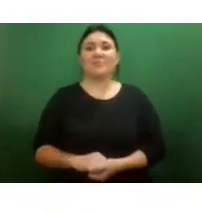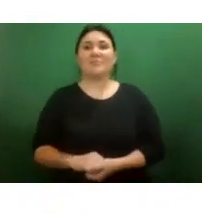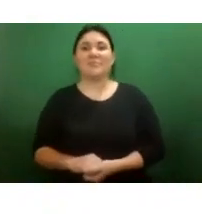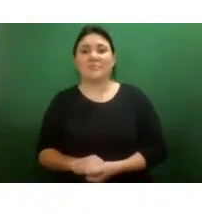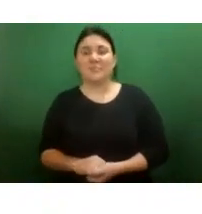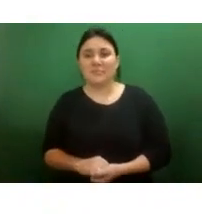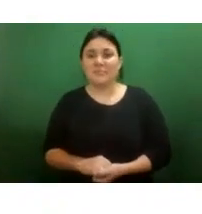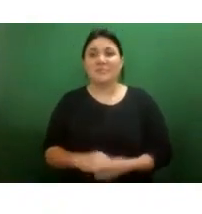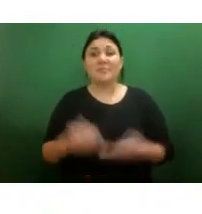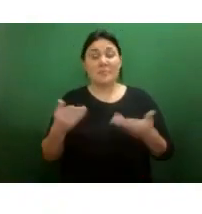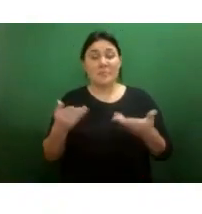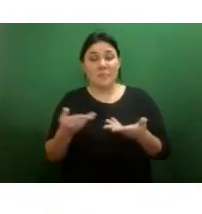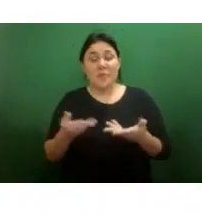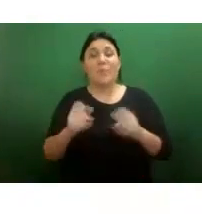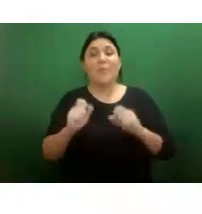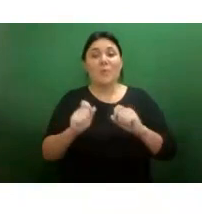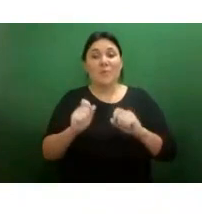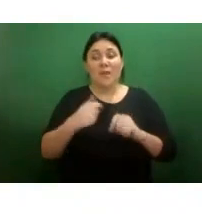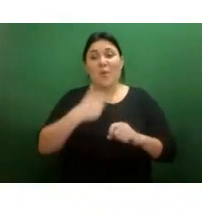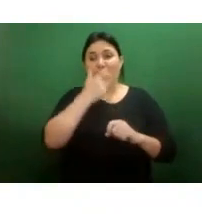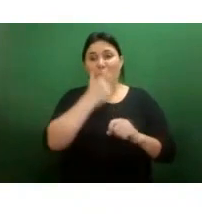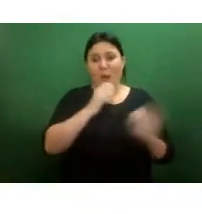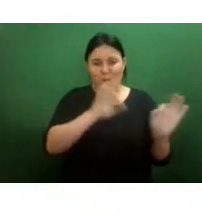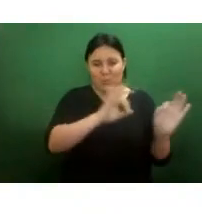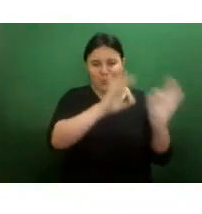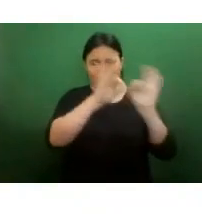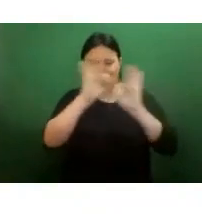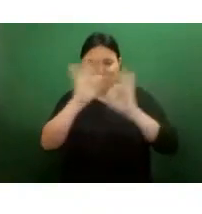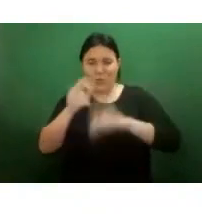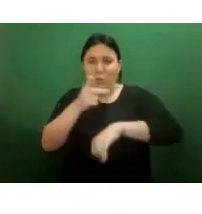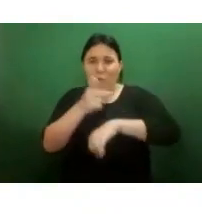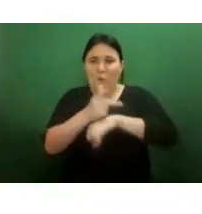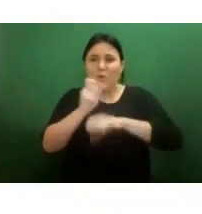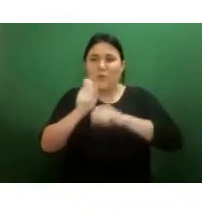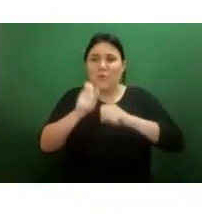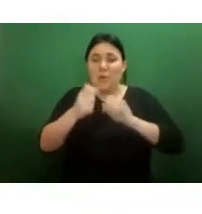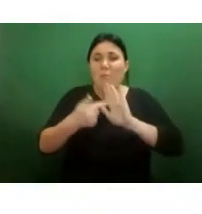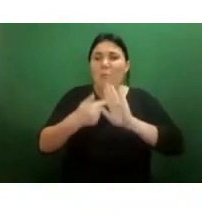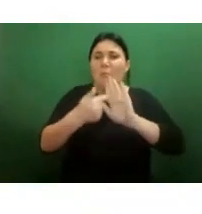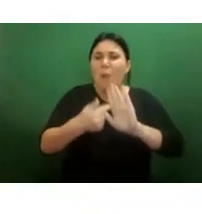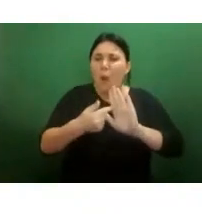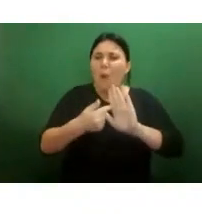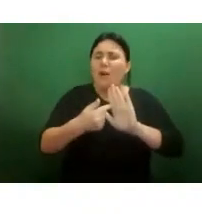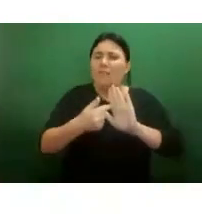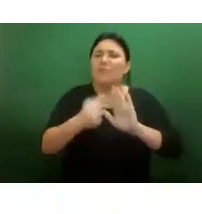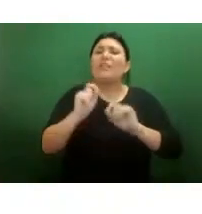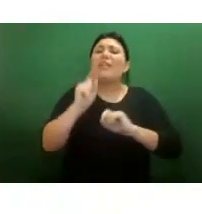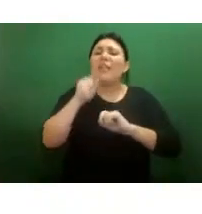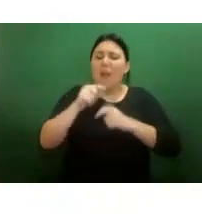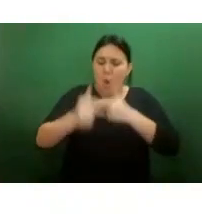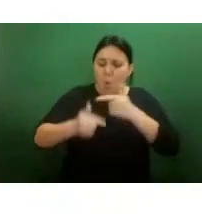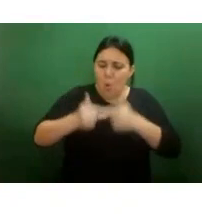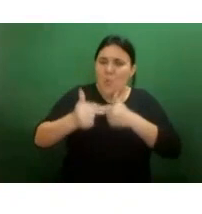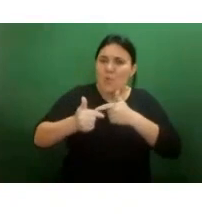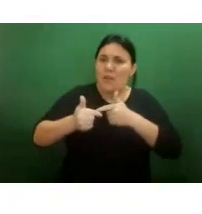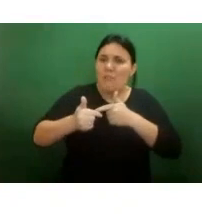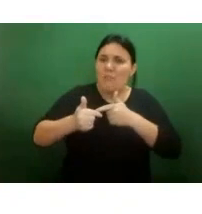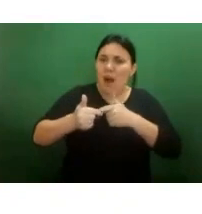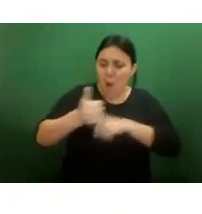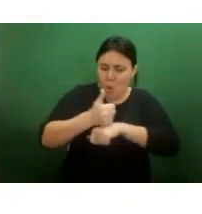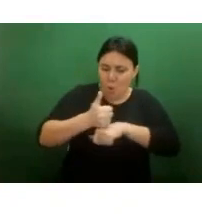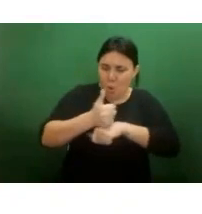Então, pessoal, eu acho que o vídeo dá uma dimensão muito boa do trabalho no durante,